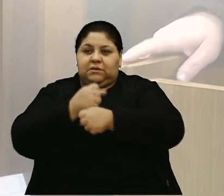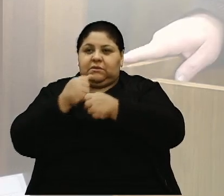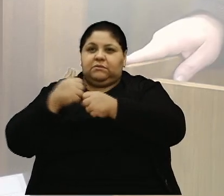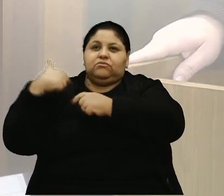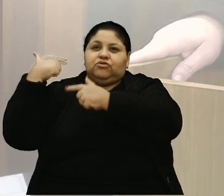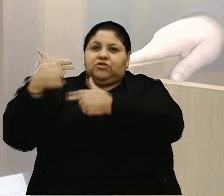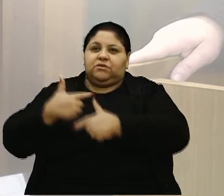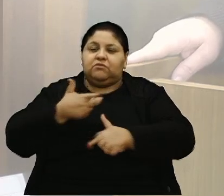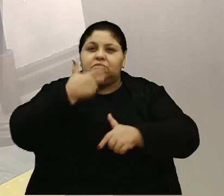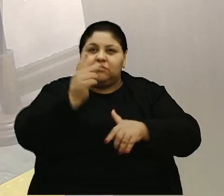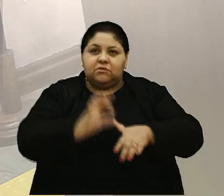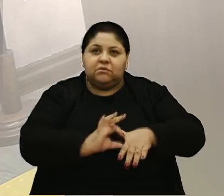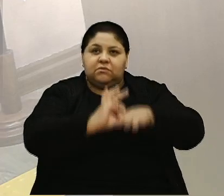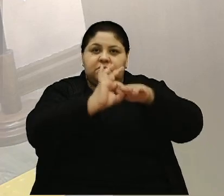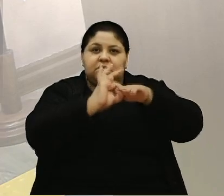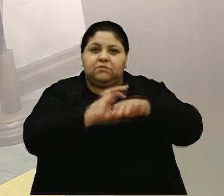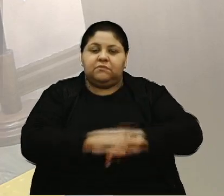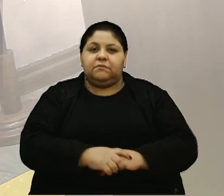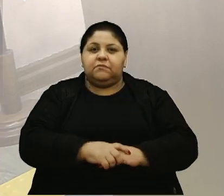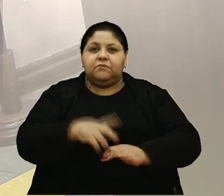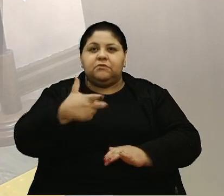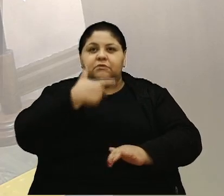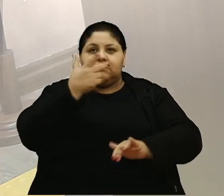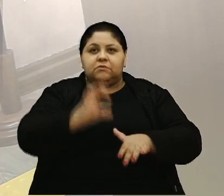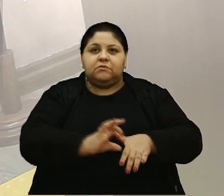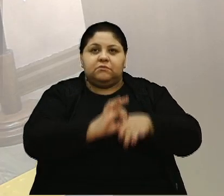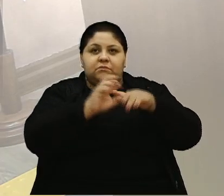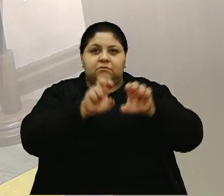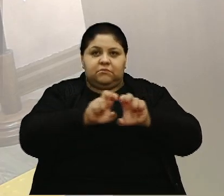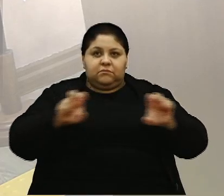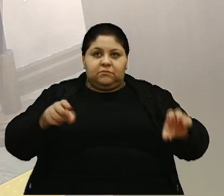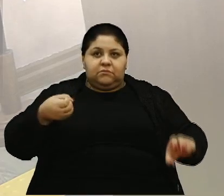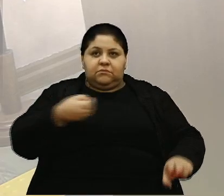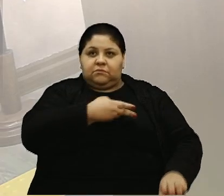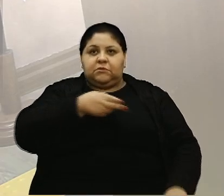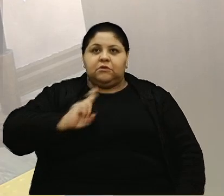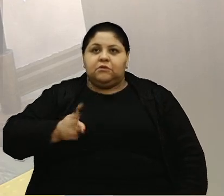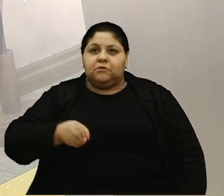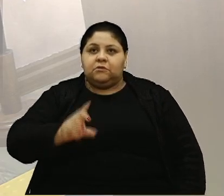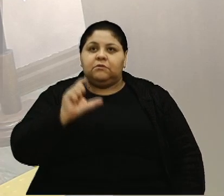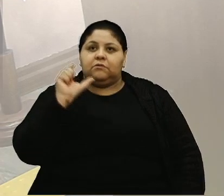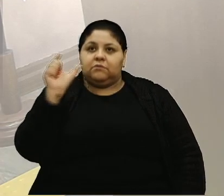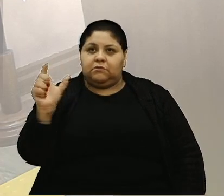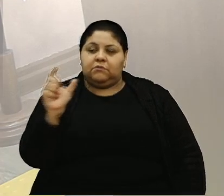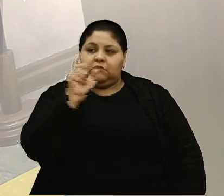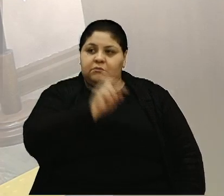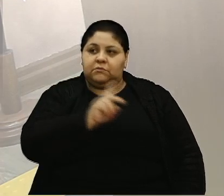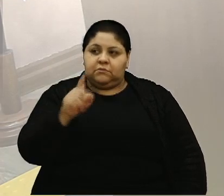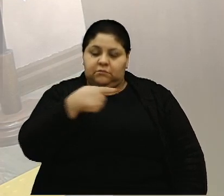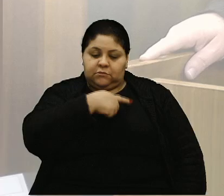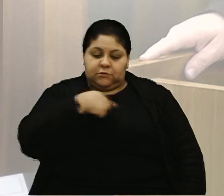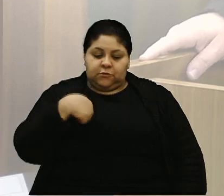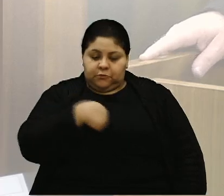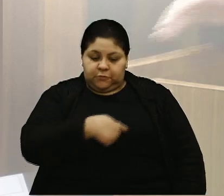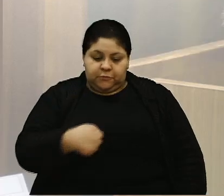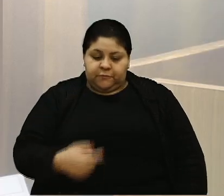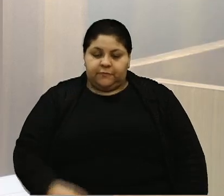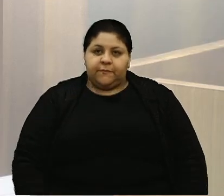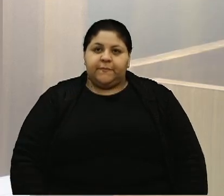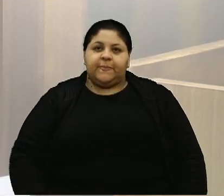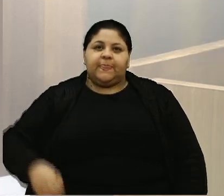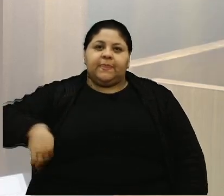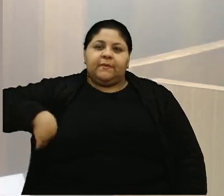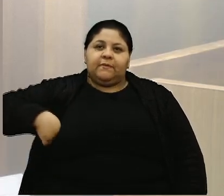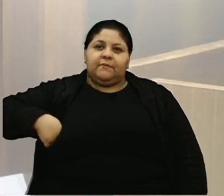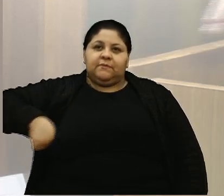gentileza. Em declaração de líder, a bancada do Novo. Continua com a palavra o vereador, Uma professor parte, Zanquim. vereador, se possível.